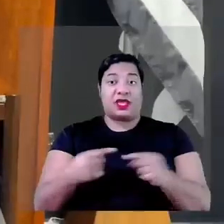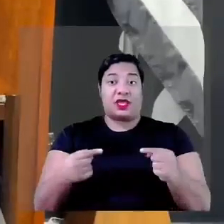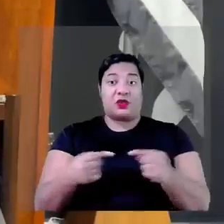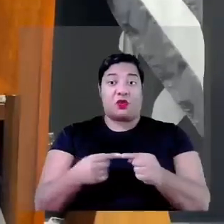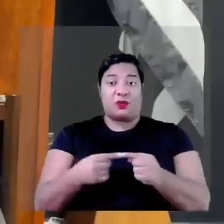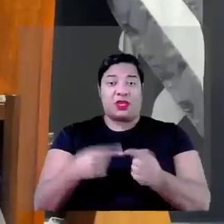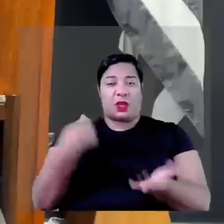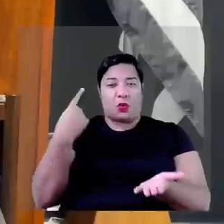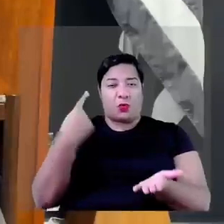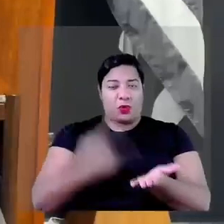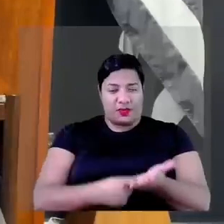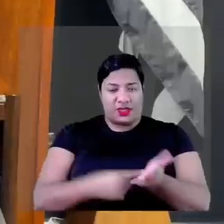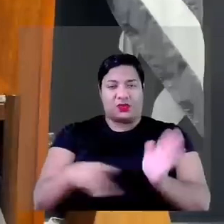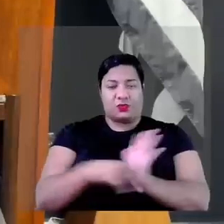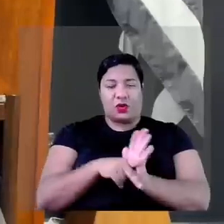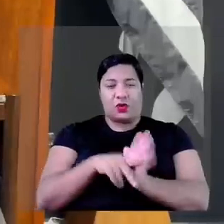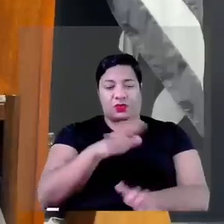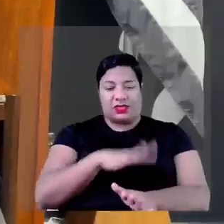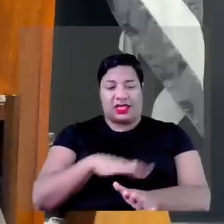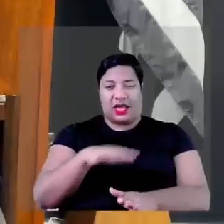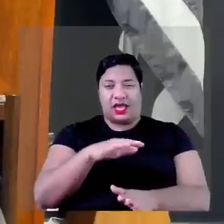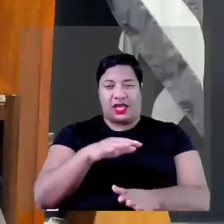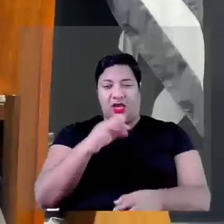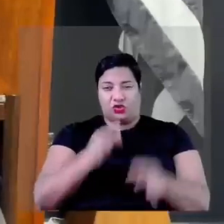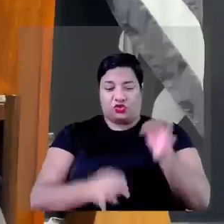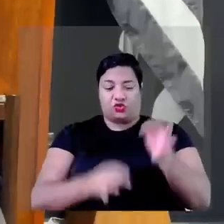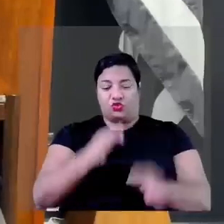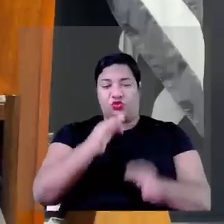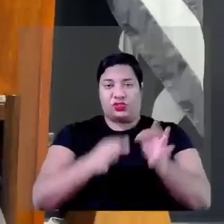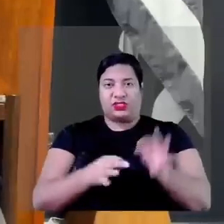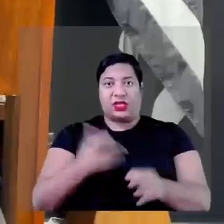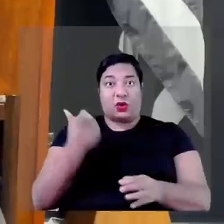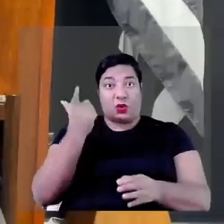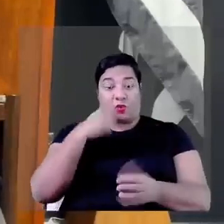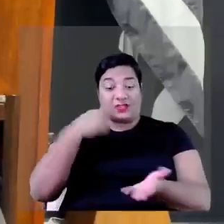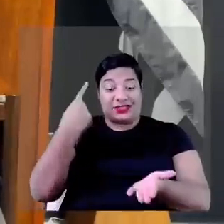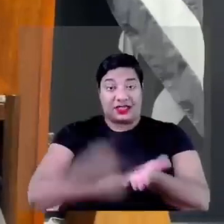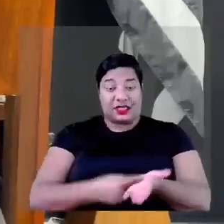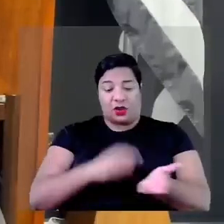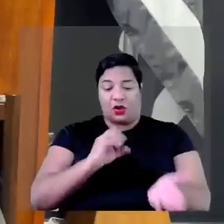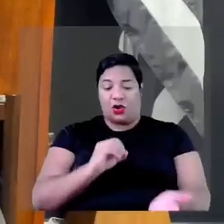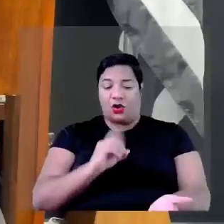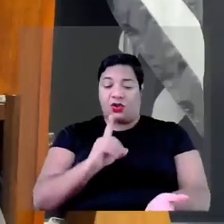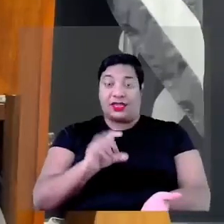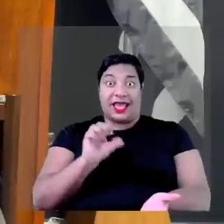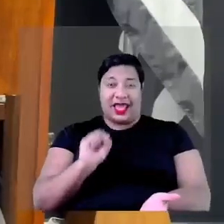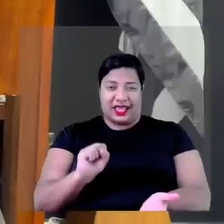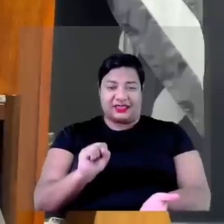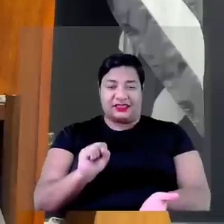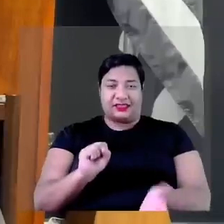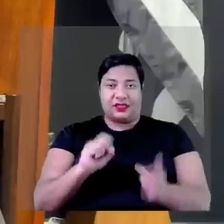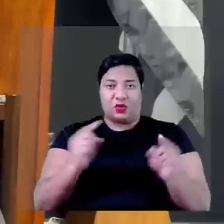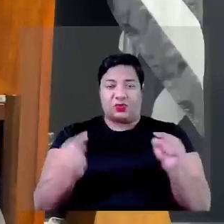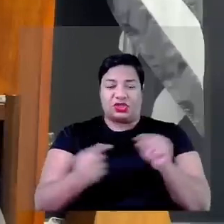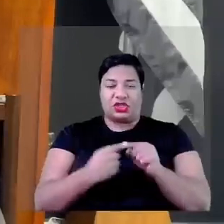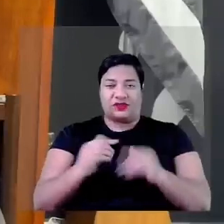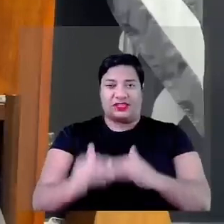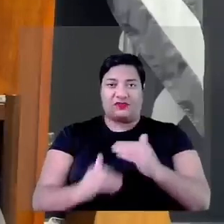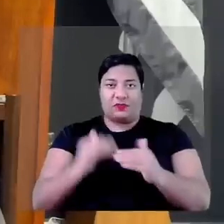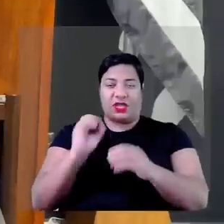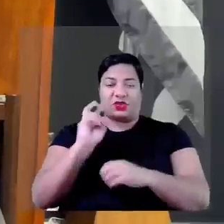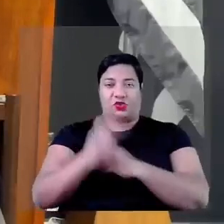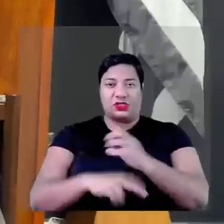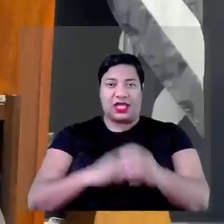compromisso do Poder Judiciário para a implementação dos Objetivos do Desenvolvimento Sustentável da Agenda 2030